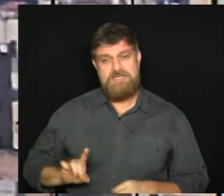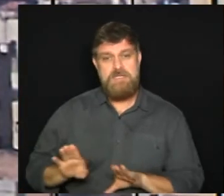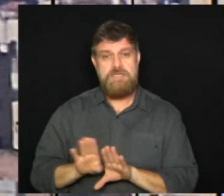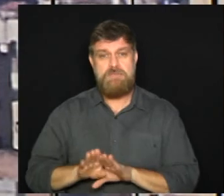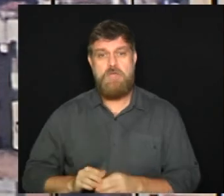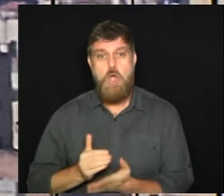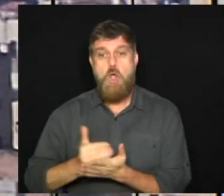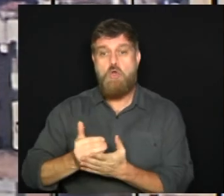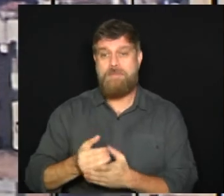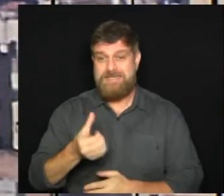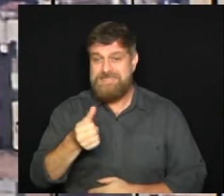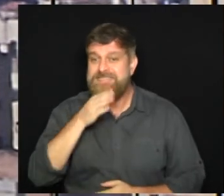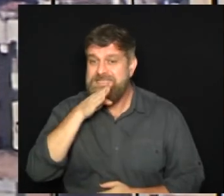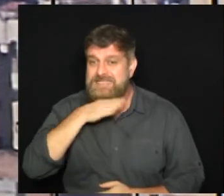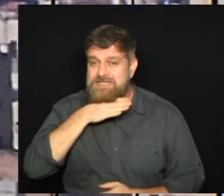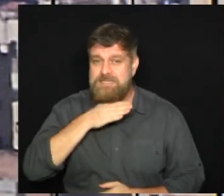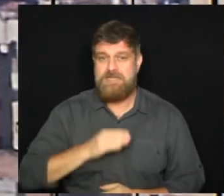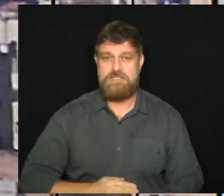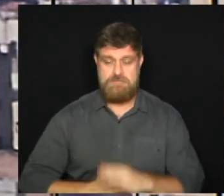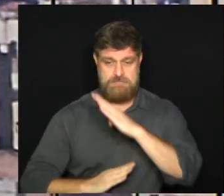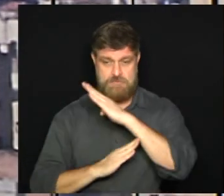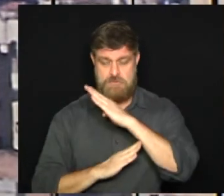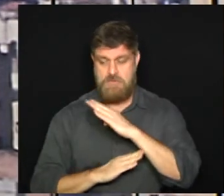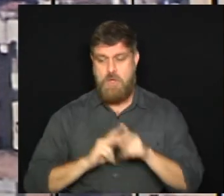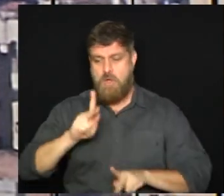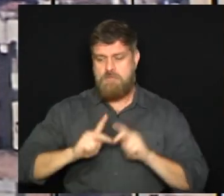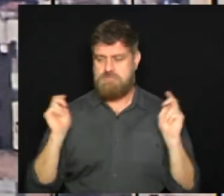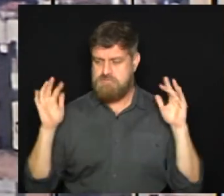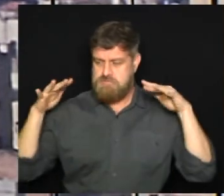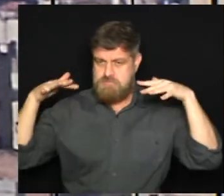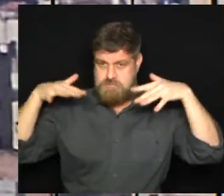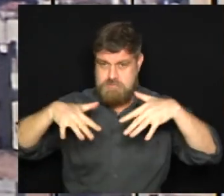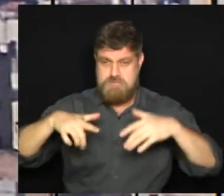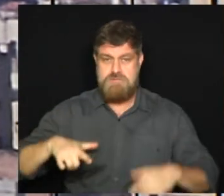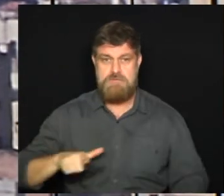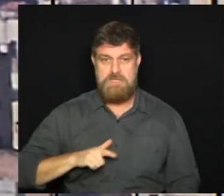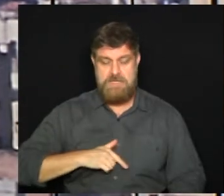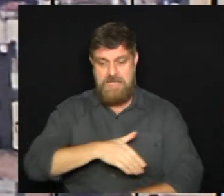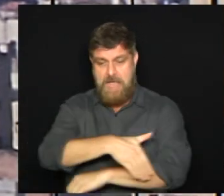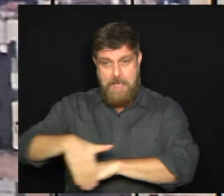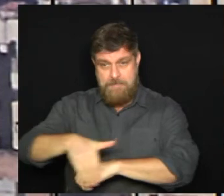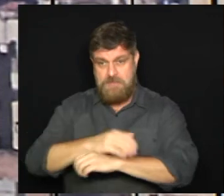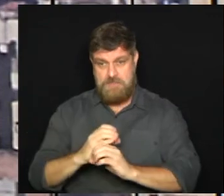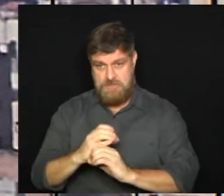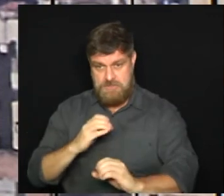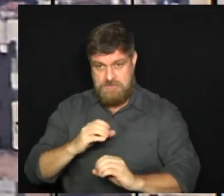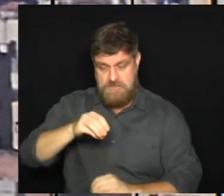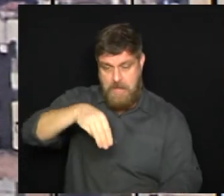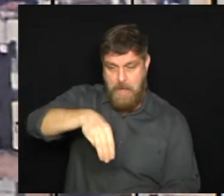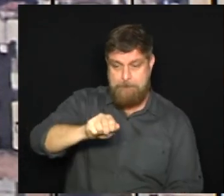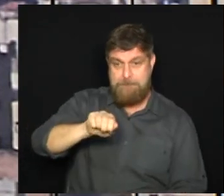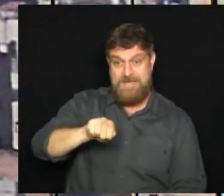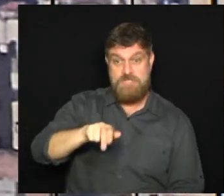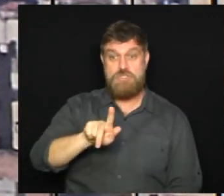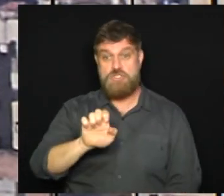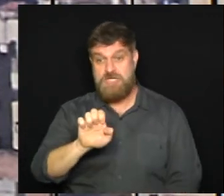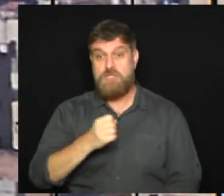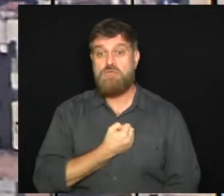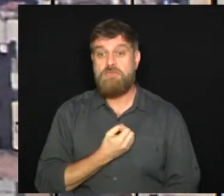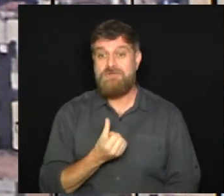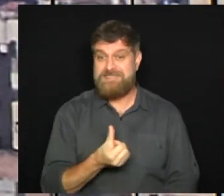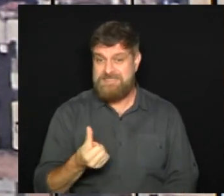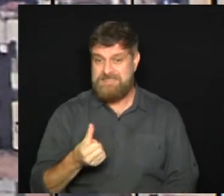começa às 6 horas da tarde e é aberta ao público, entrada pelo plenário na Avenida Engenheiro Roberto Mange, número